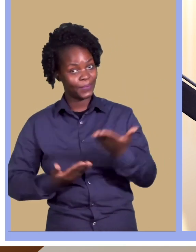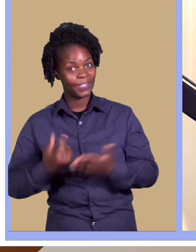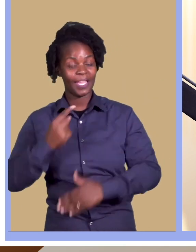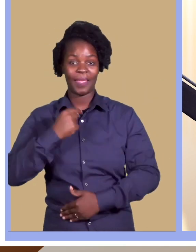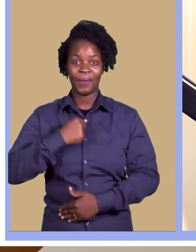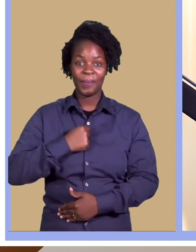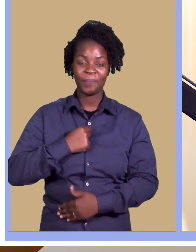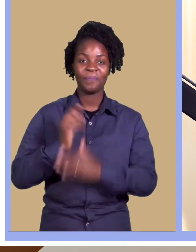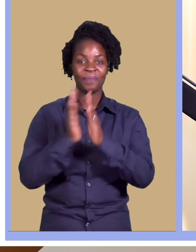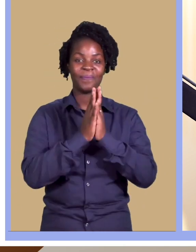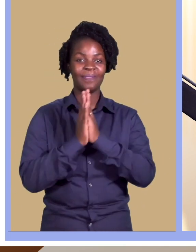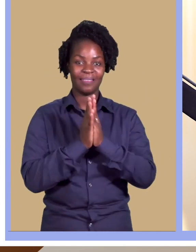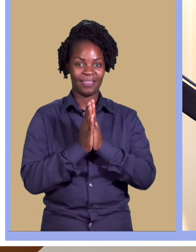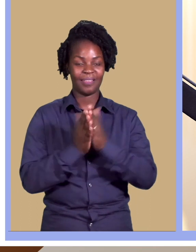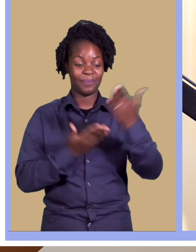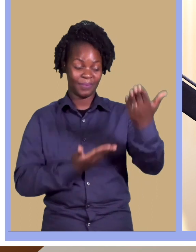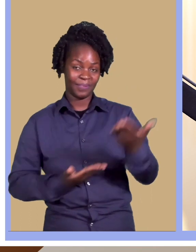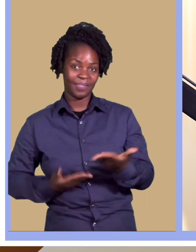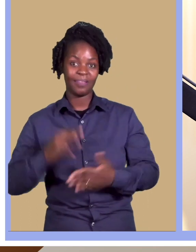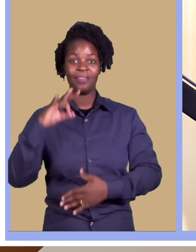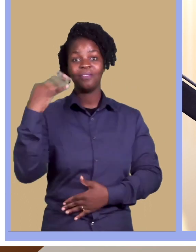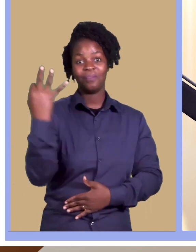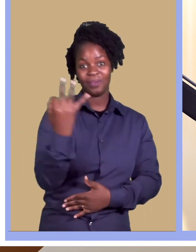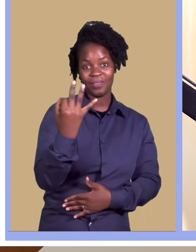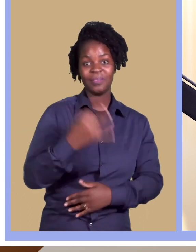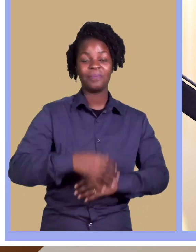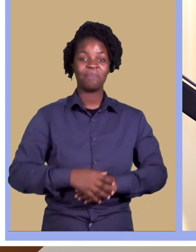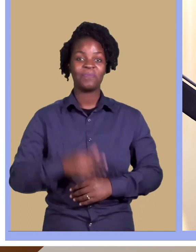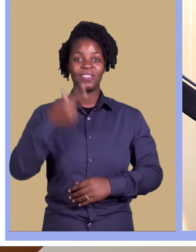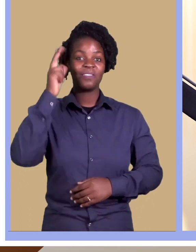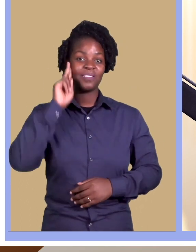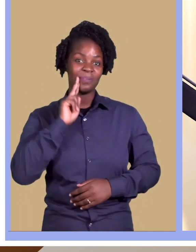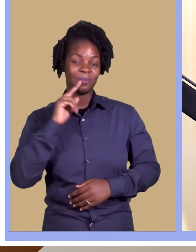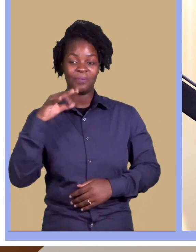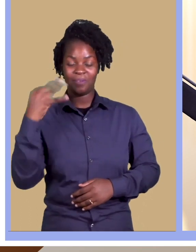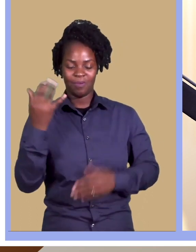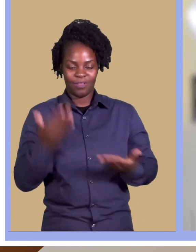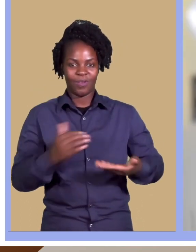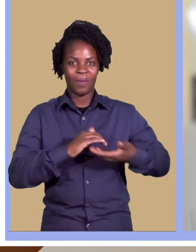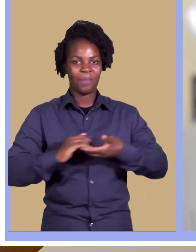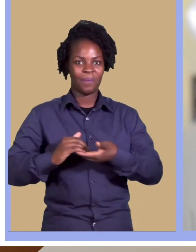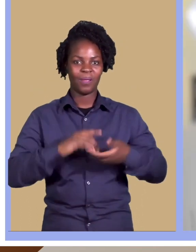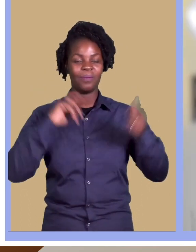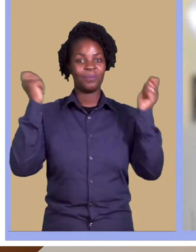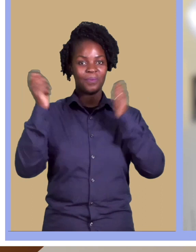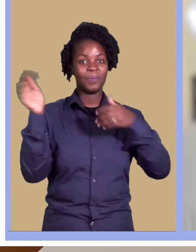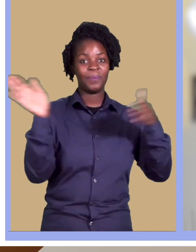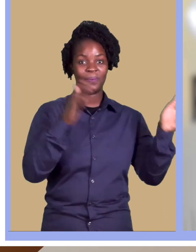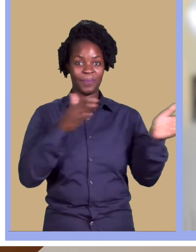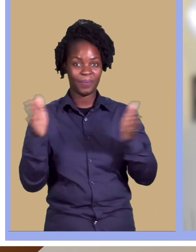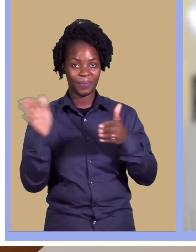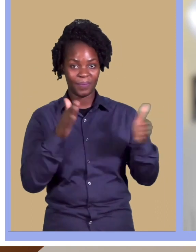TV Surdo e o FAMOD são parceiros neste projeto Recado e para nós é uma parceria muito importante. Para nós nós convidamos.